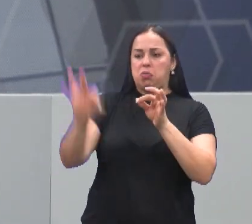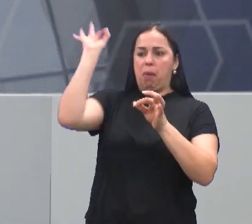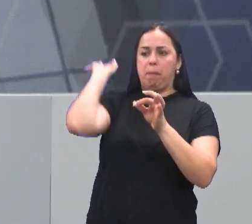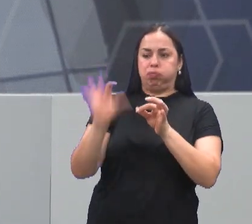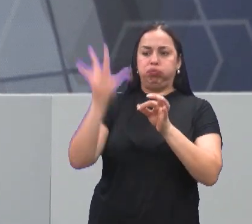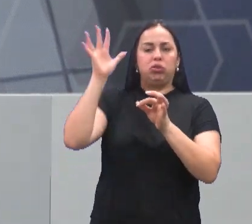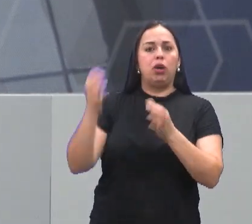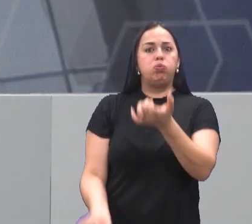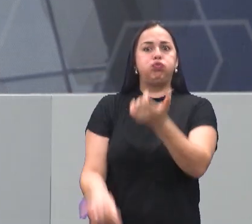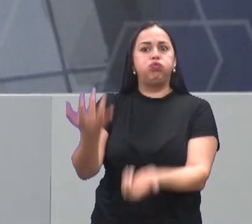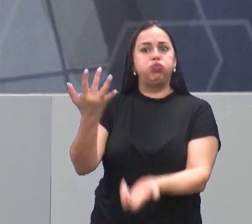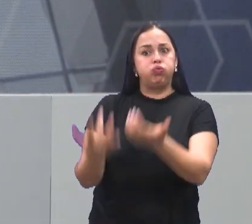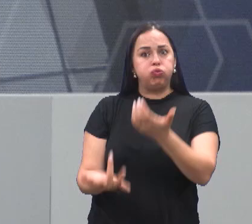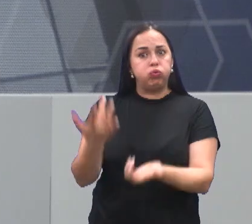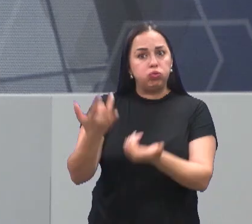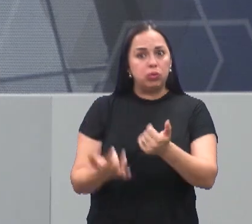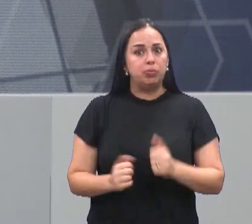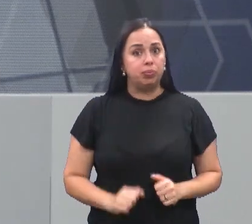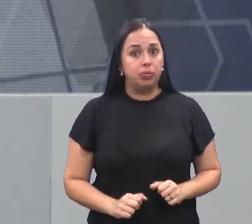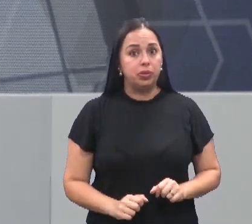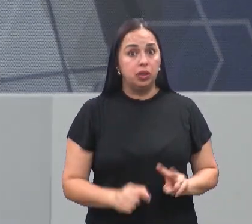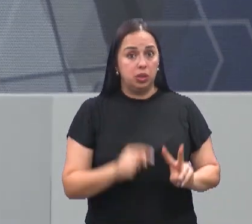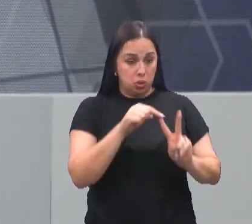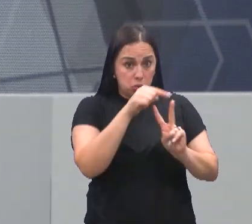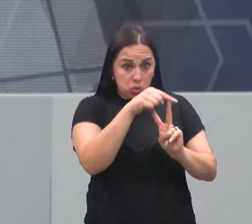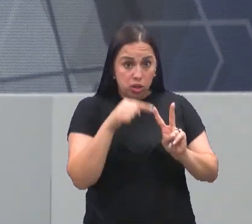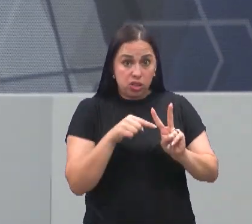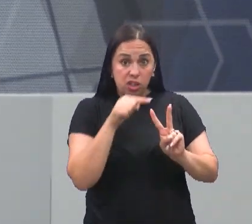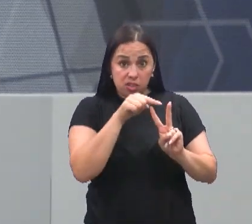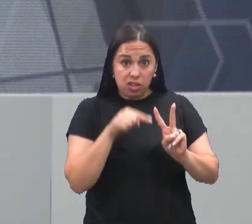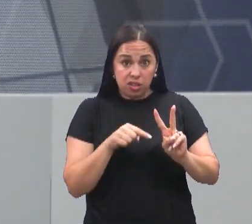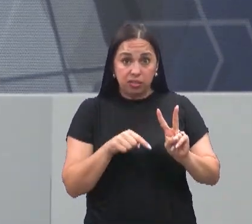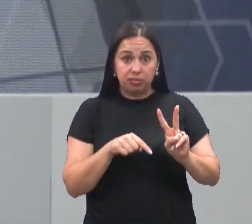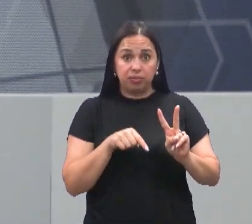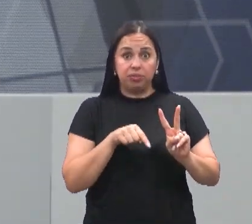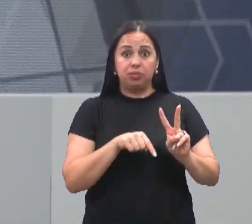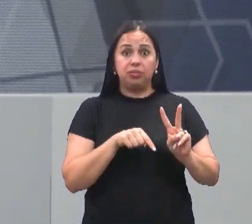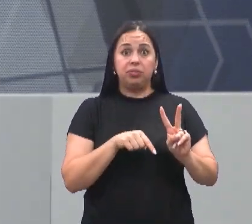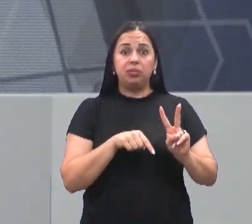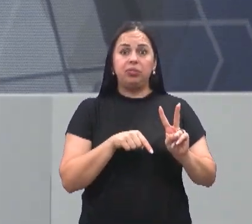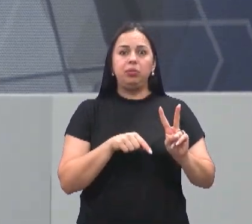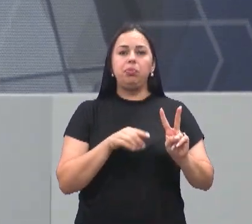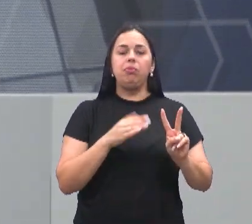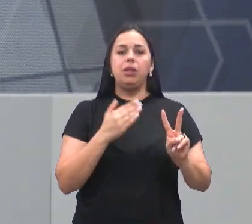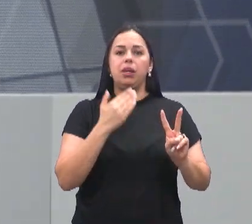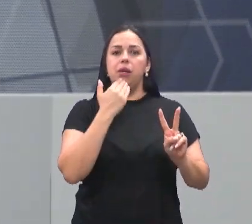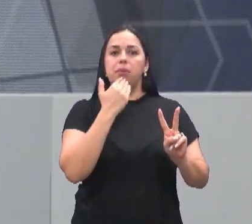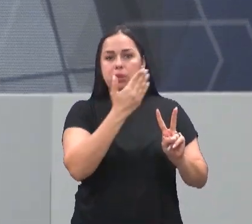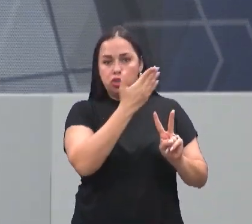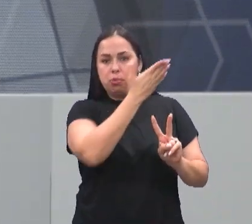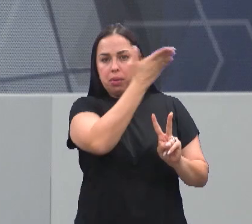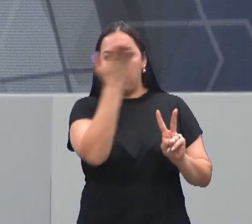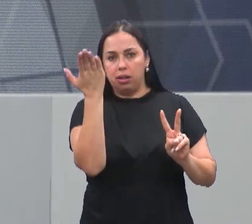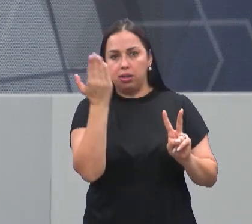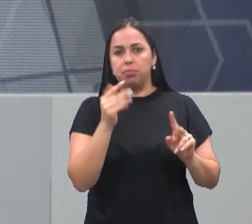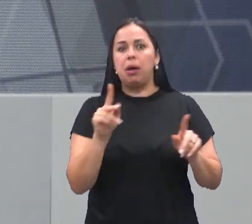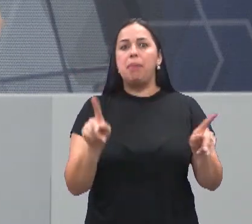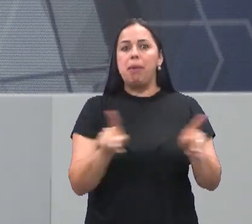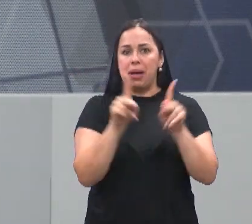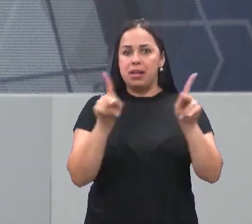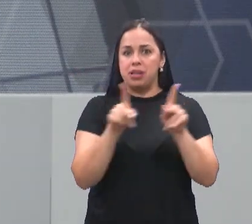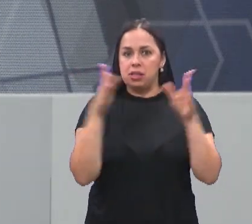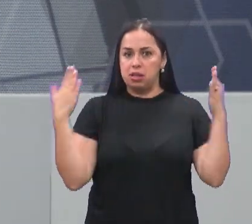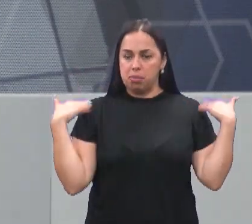tamanho deles. Eles estão aqui na Câmara. Ele vinha aqui para tirar foto, mas pedi para levar eles no shopping, porque eu queria